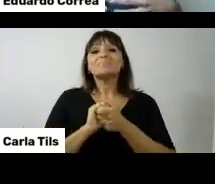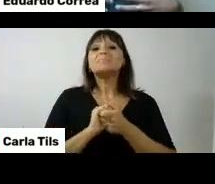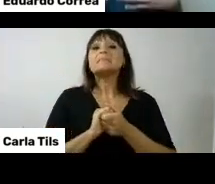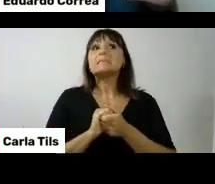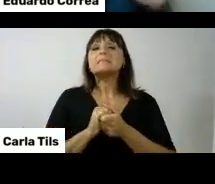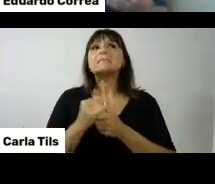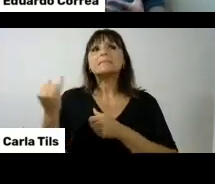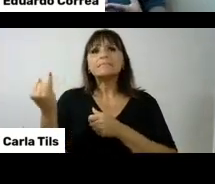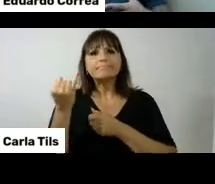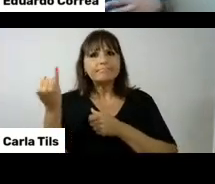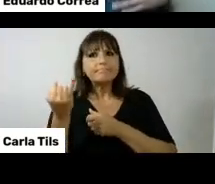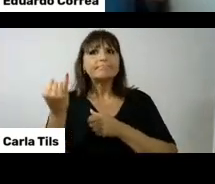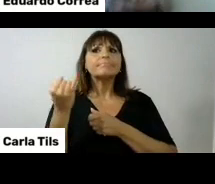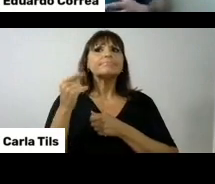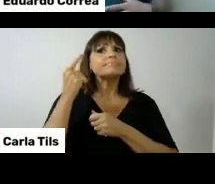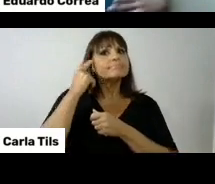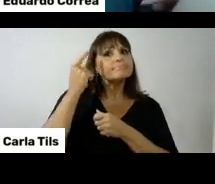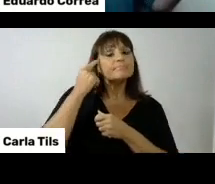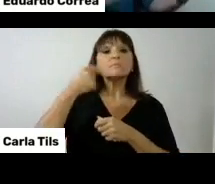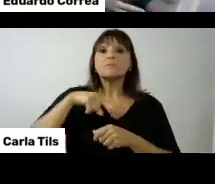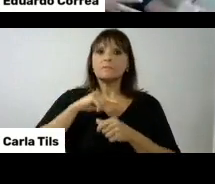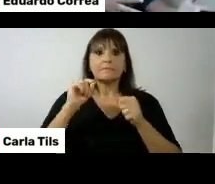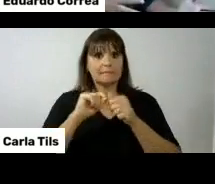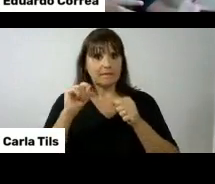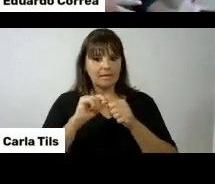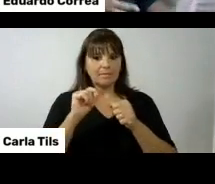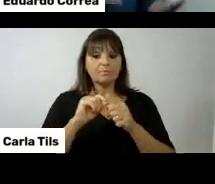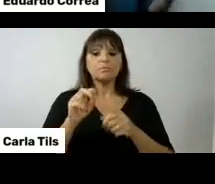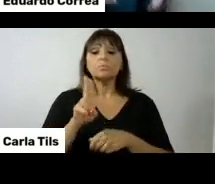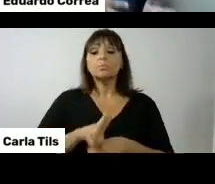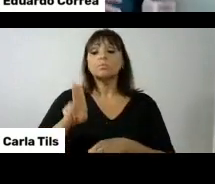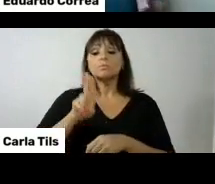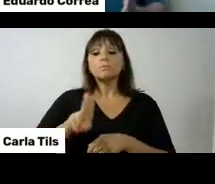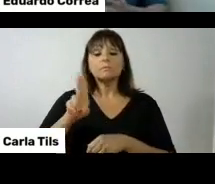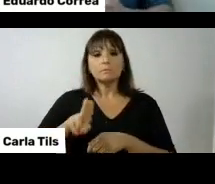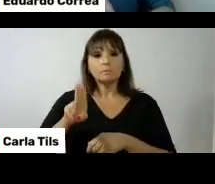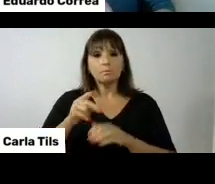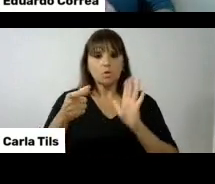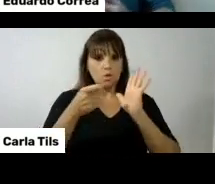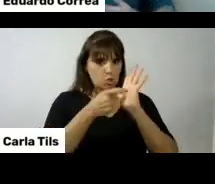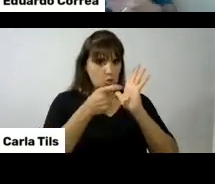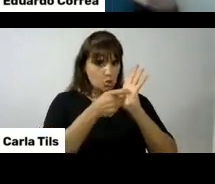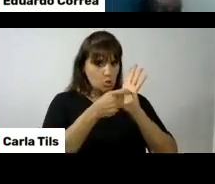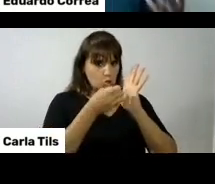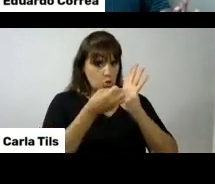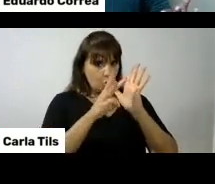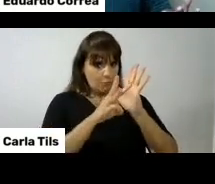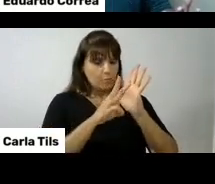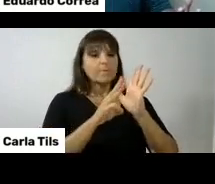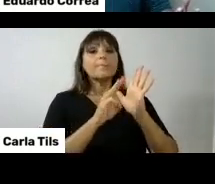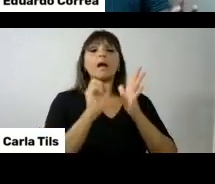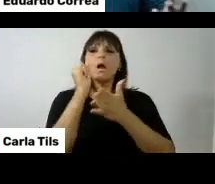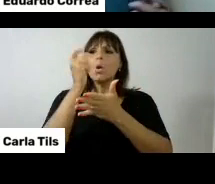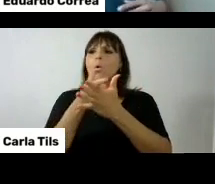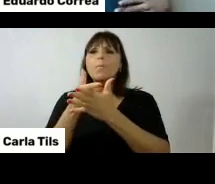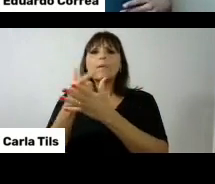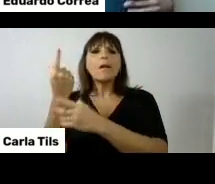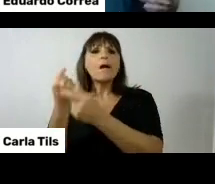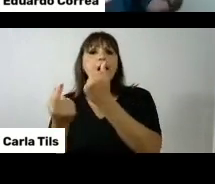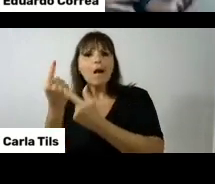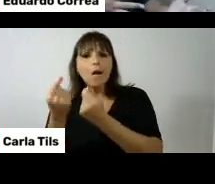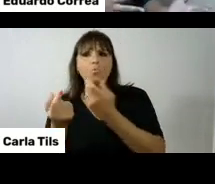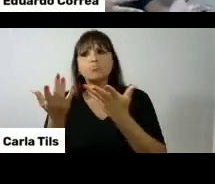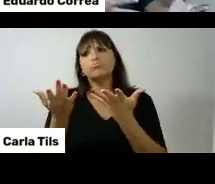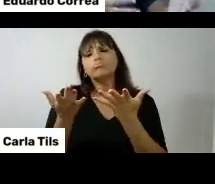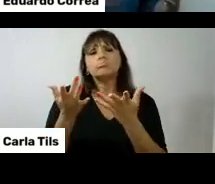Porque quando nós fizemos isso, nós utilizamos um software para poder comprar algo, algo que nós desejávamos, algo que talvez